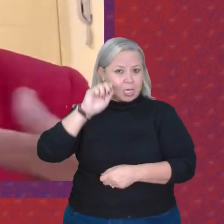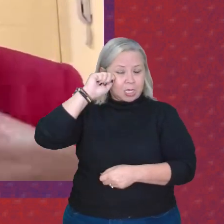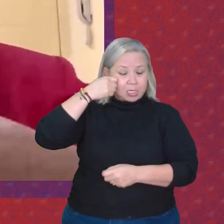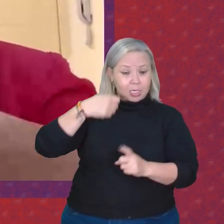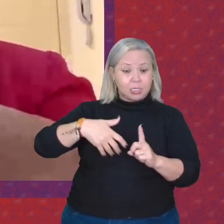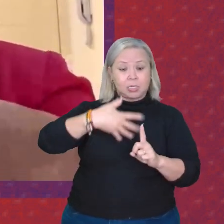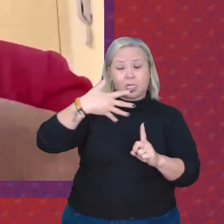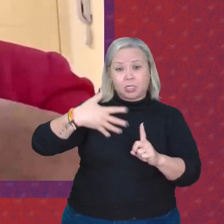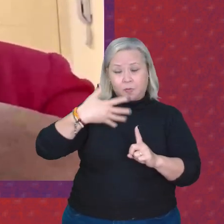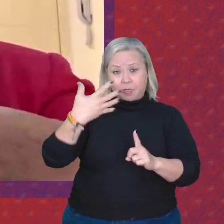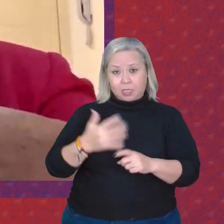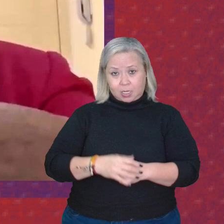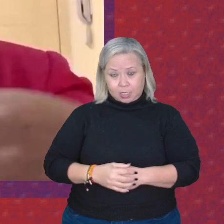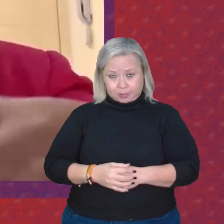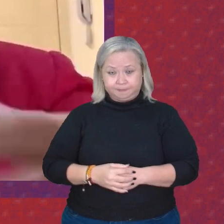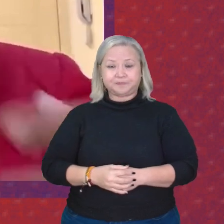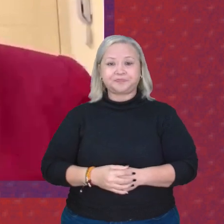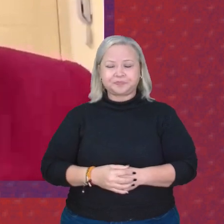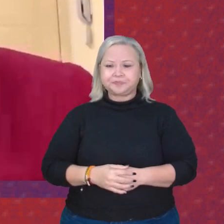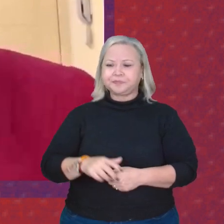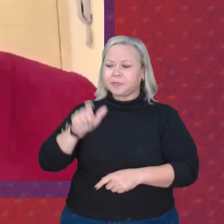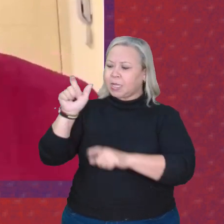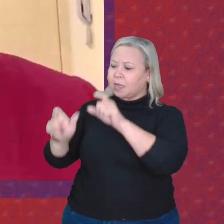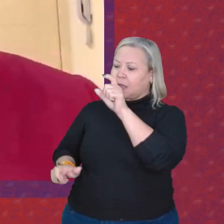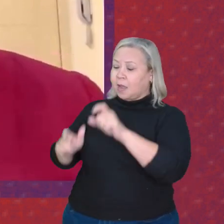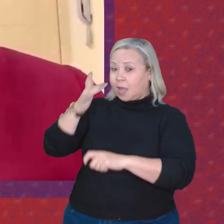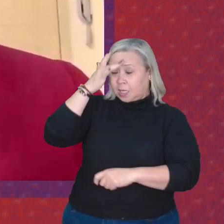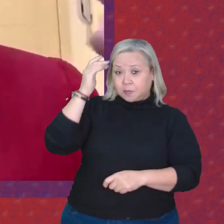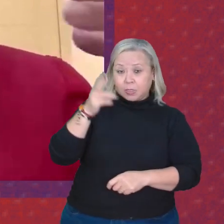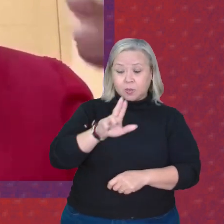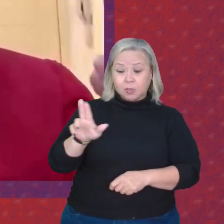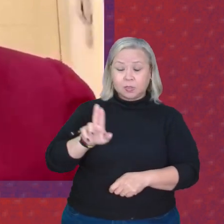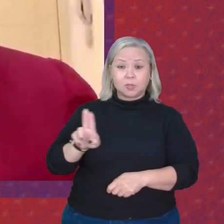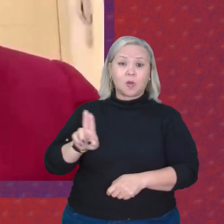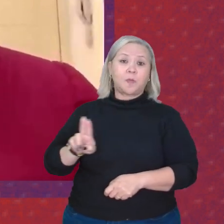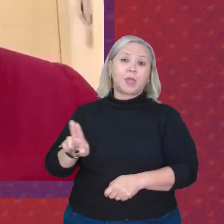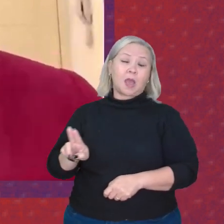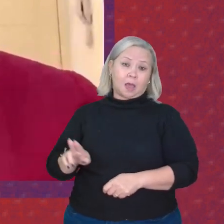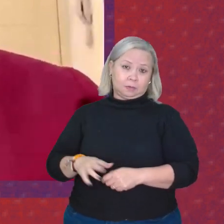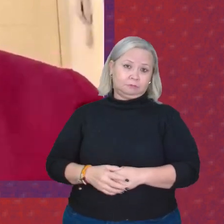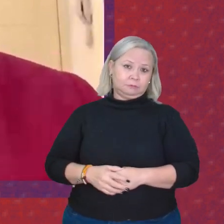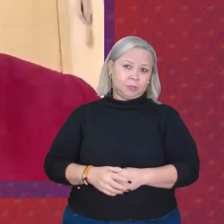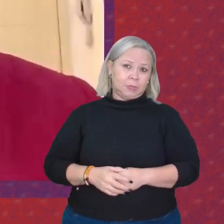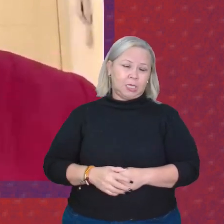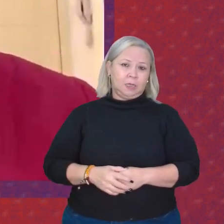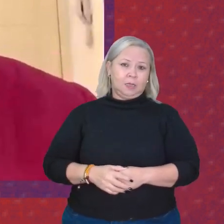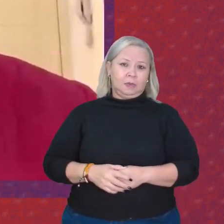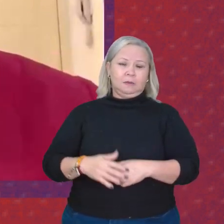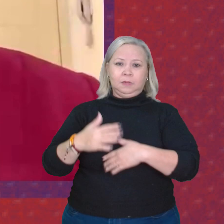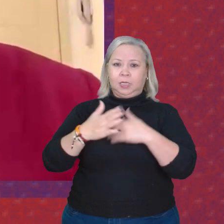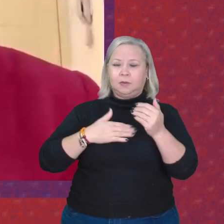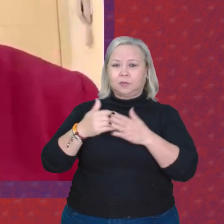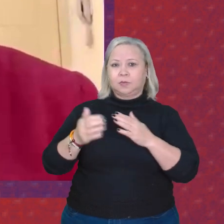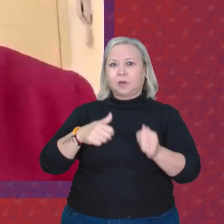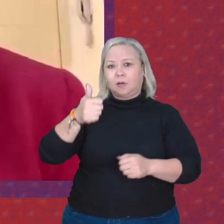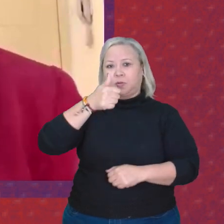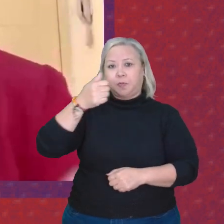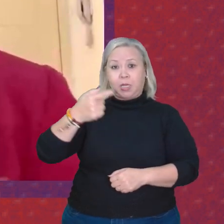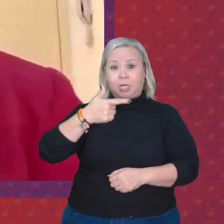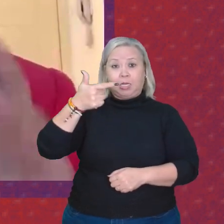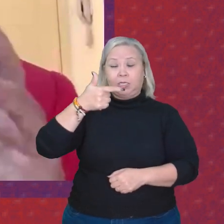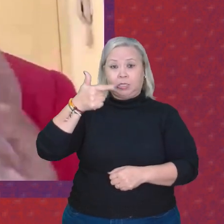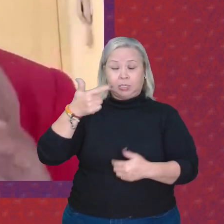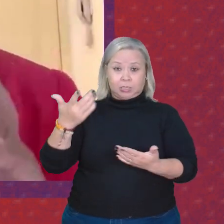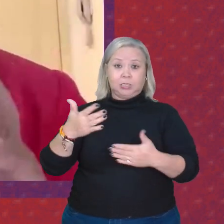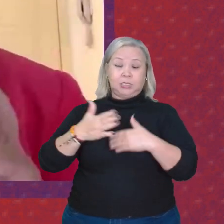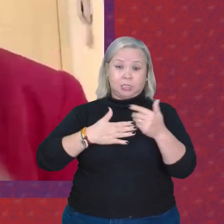LGBTs, ou seja, as pessoas nomeadas para, né, os cargos de primeiro e segundo escalão, a